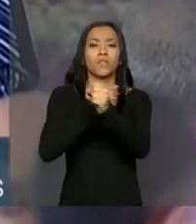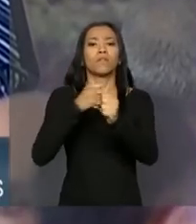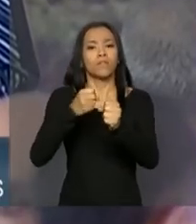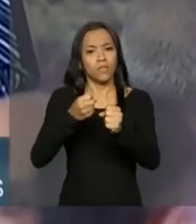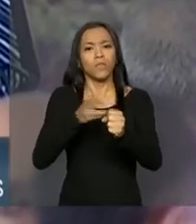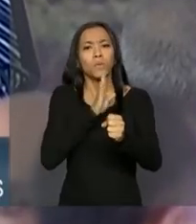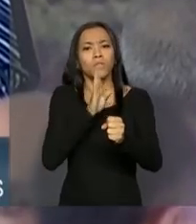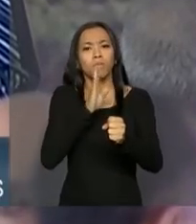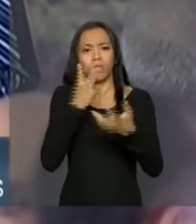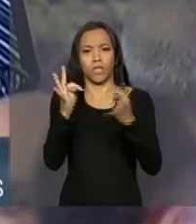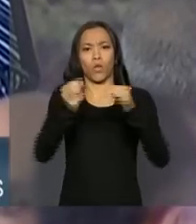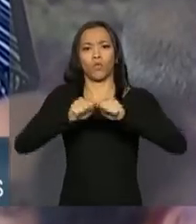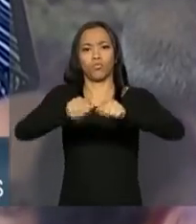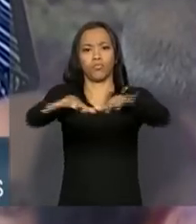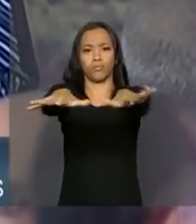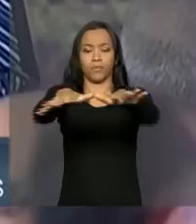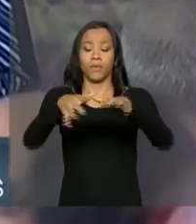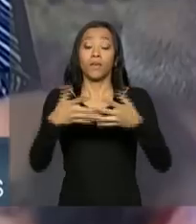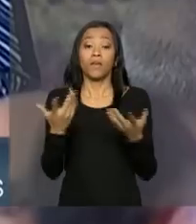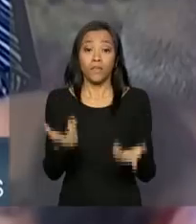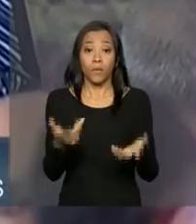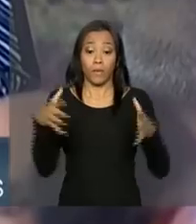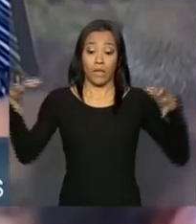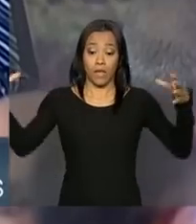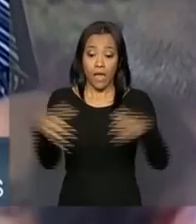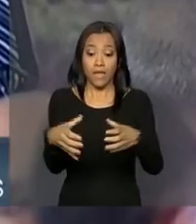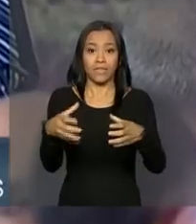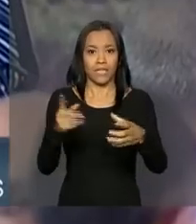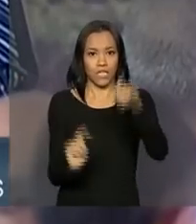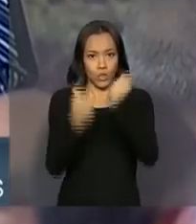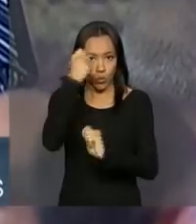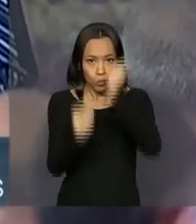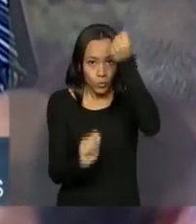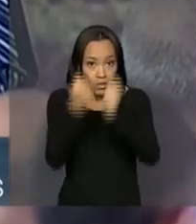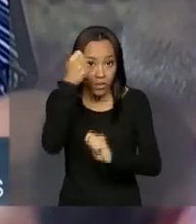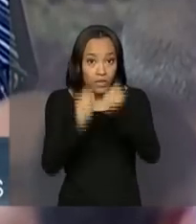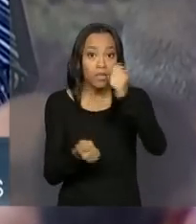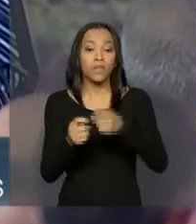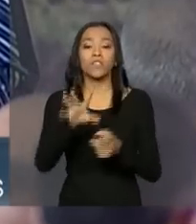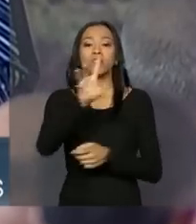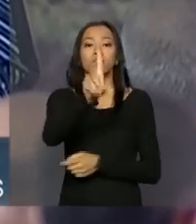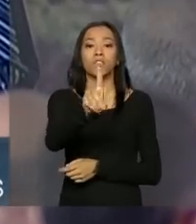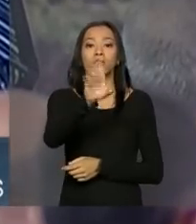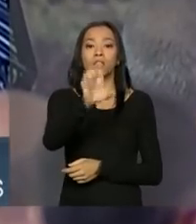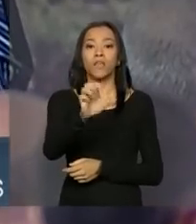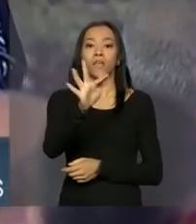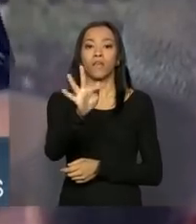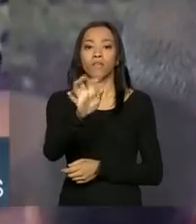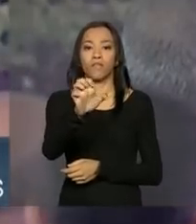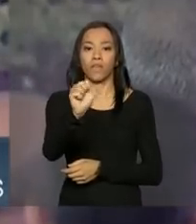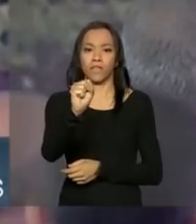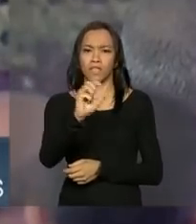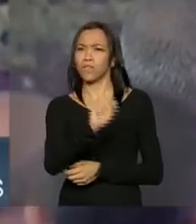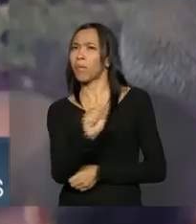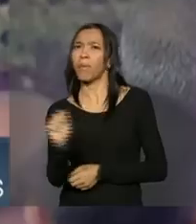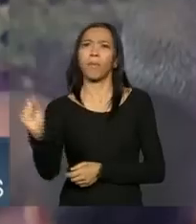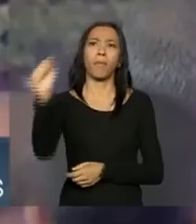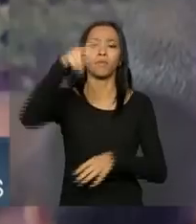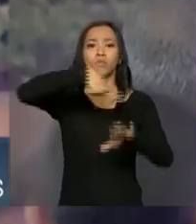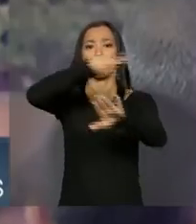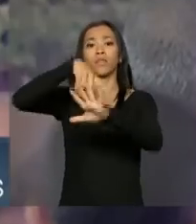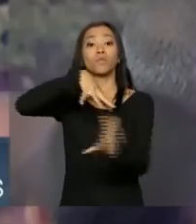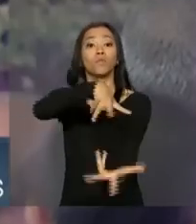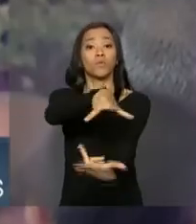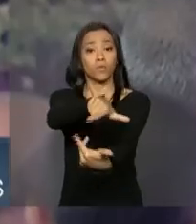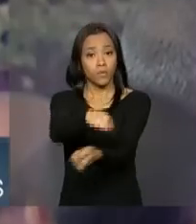tecnologia. A indústria de defesa em todos os países desenvolvidos do mundo